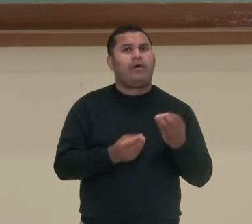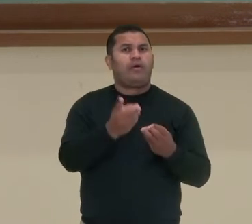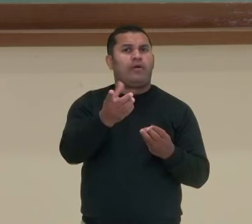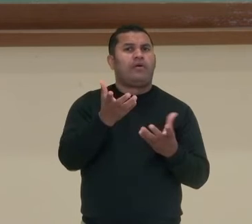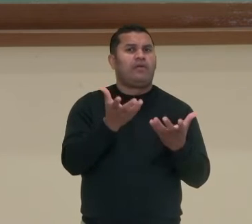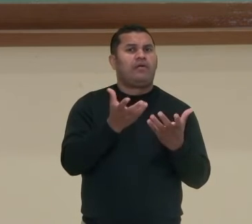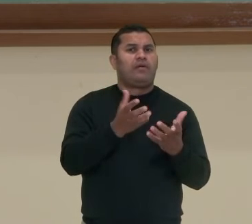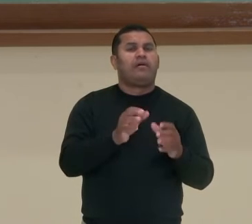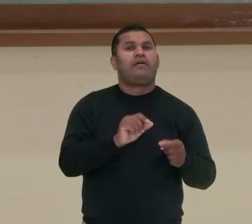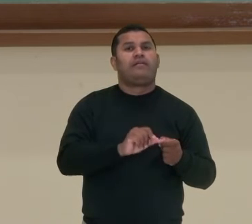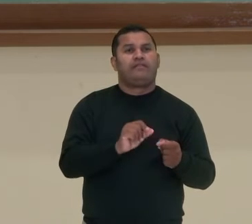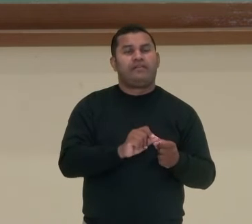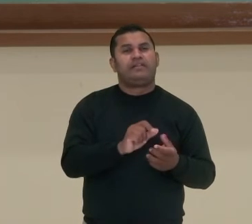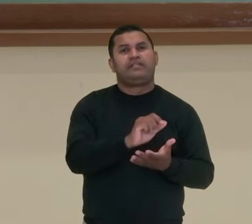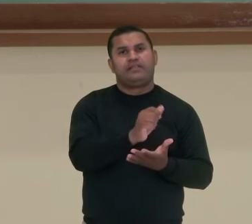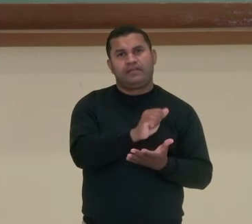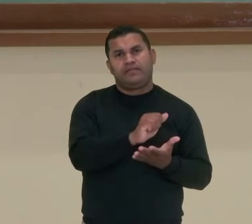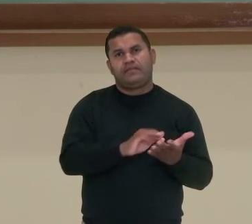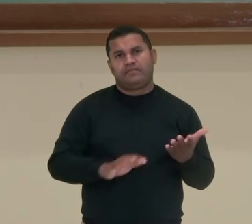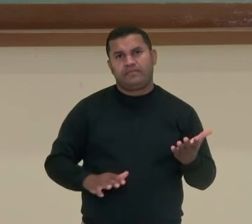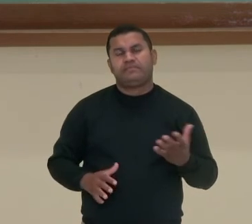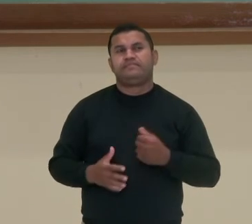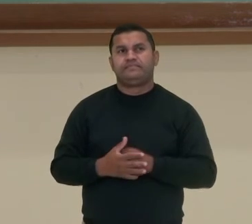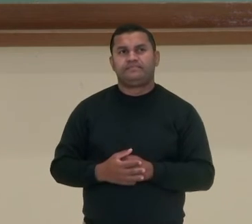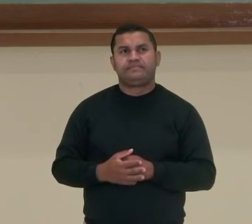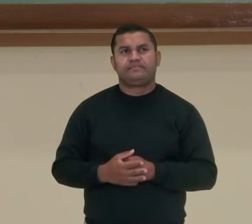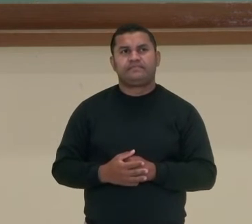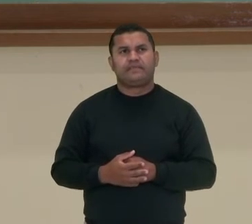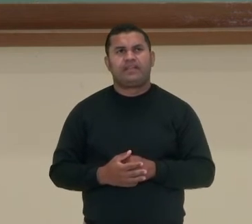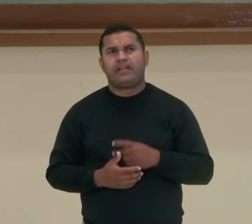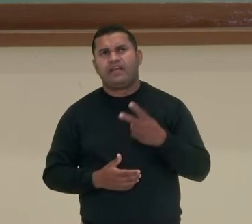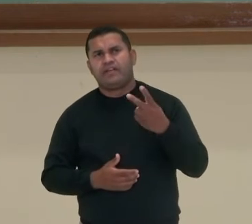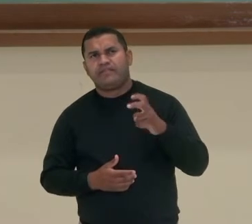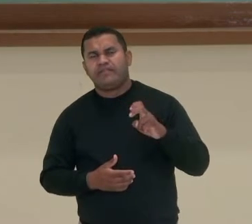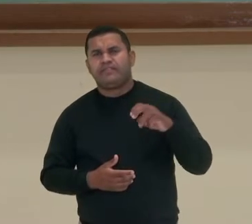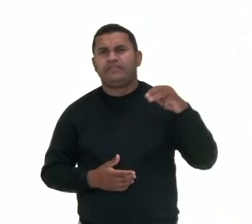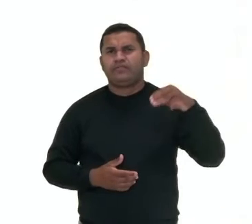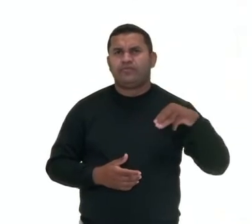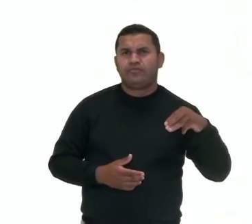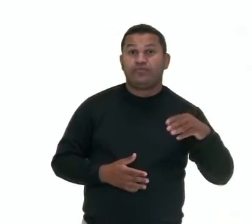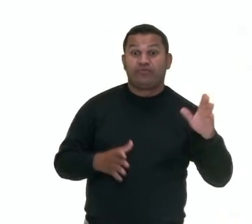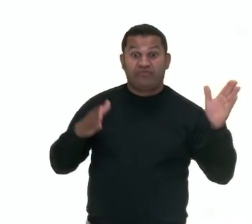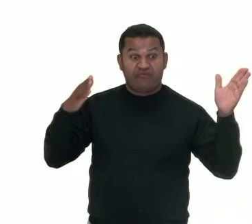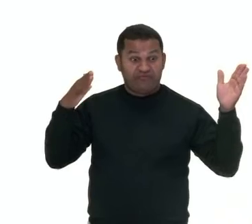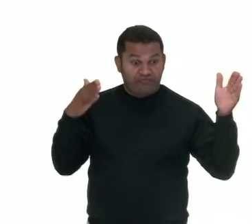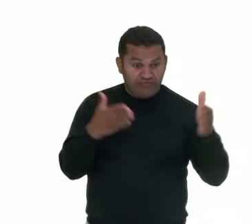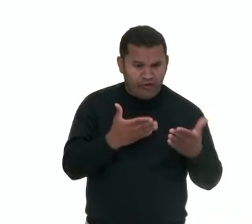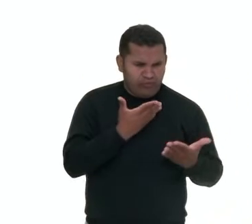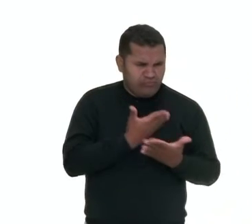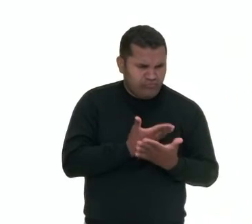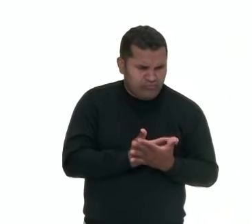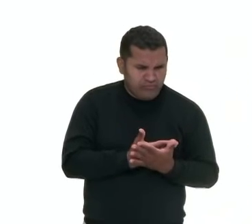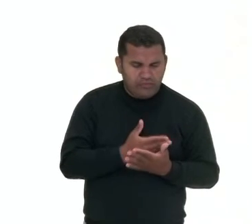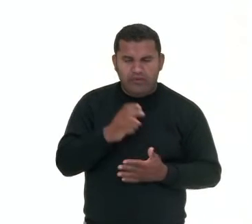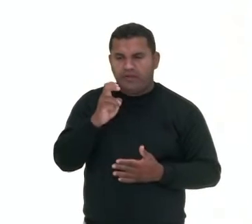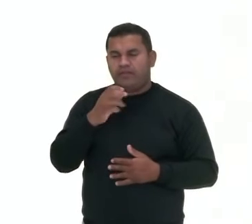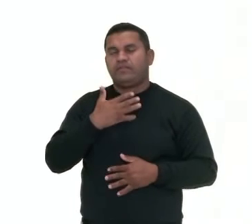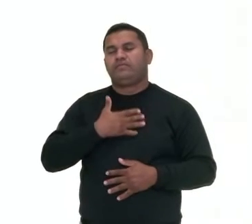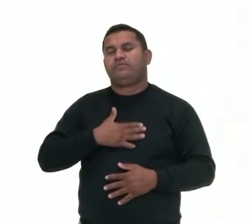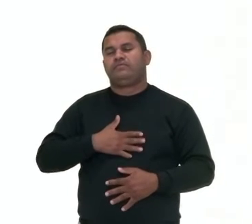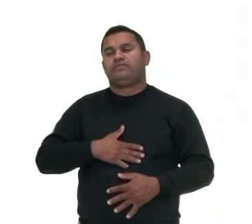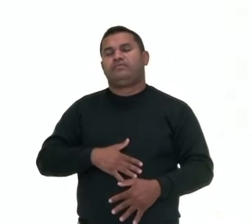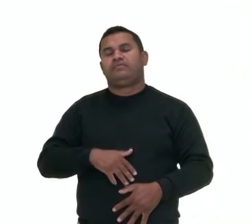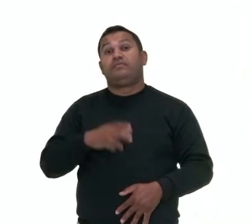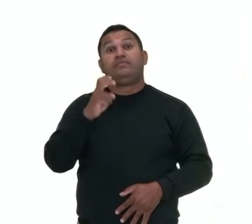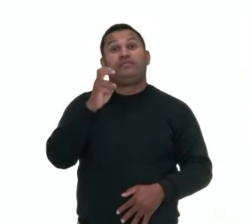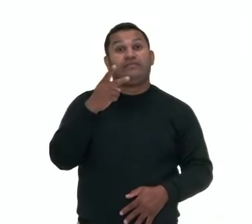é impossível você seguir esse método. Seria uma espécie assim de 25 minutos, foco nos estudos, 5 minutos de descanso, depois